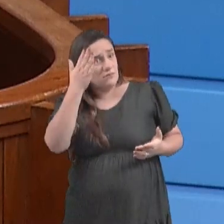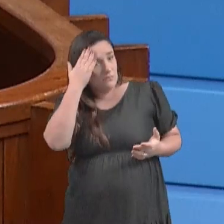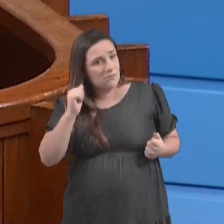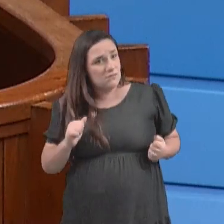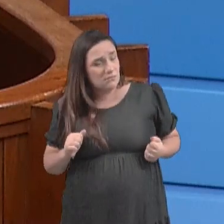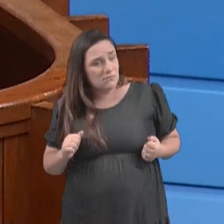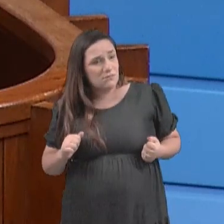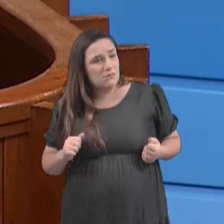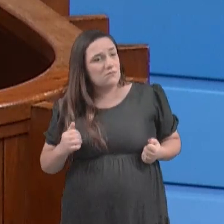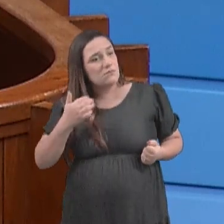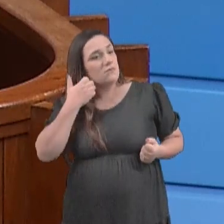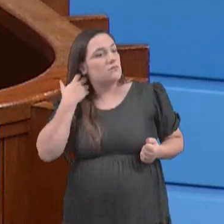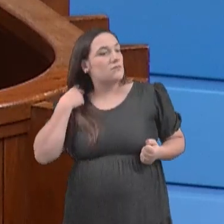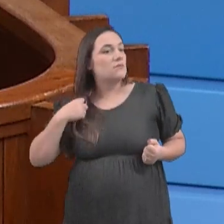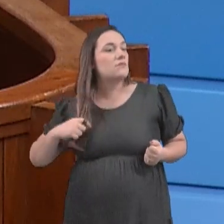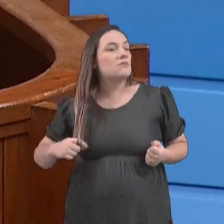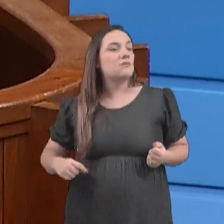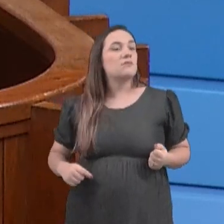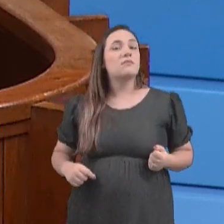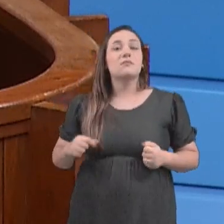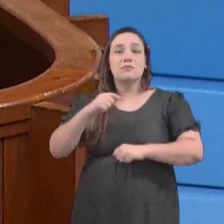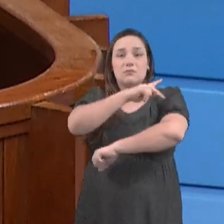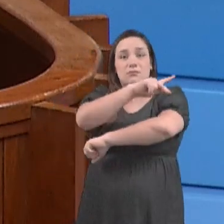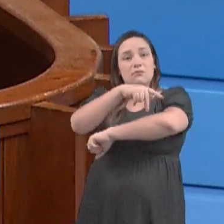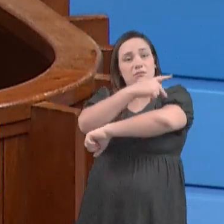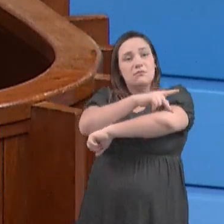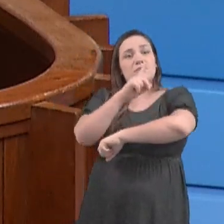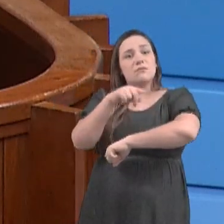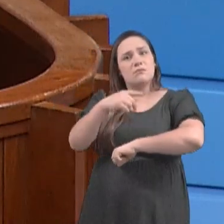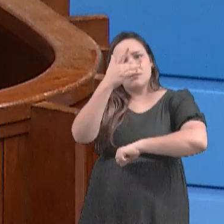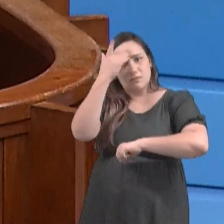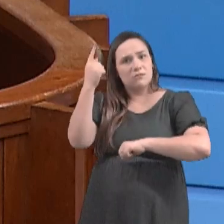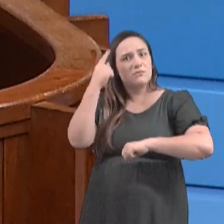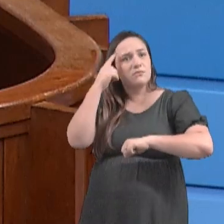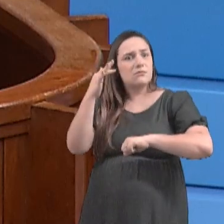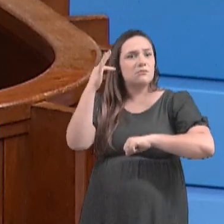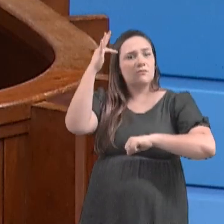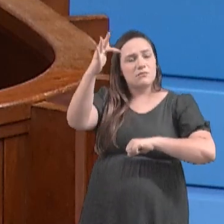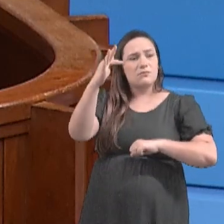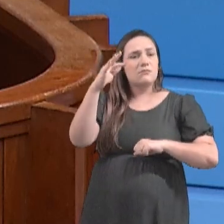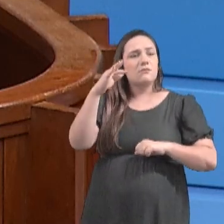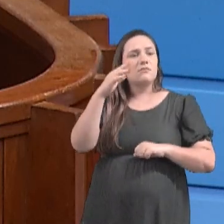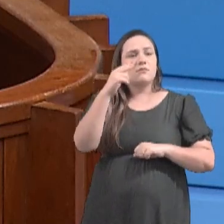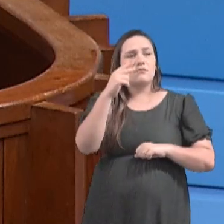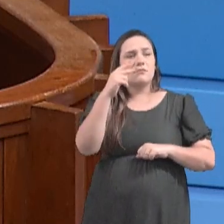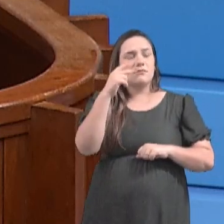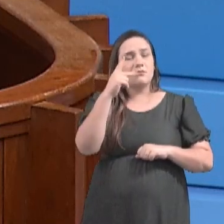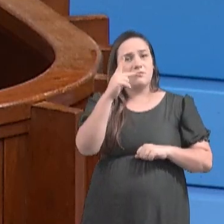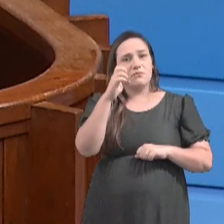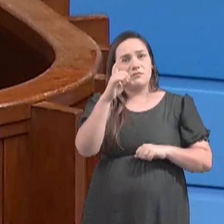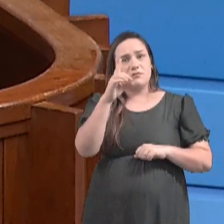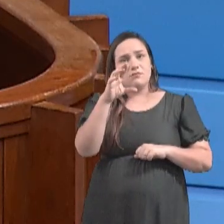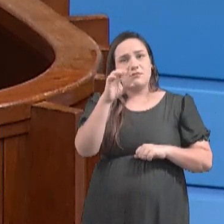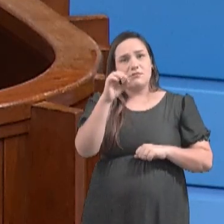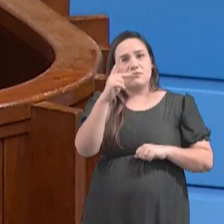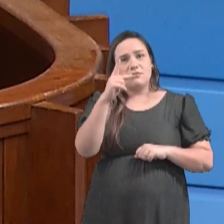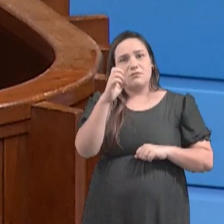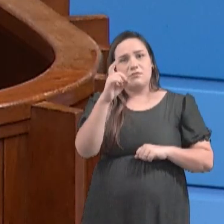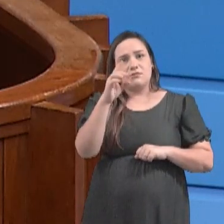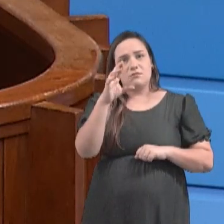Vossa Excelência, esse parque foi criado lá atrás por um grande visionário, que é o Pedro Pedrocian, e